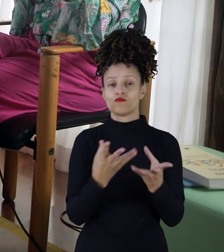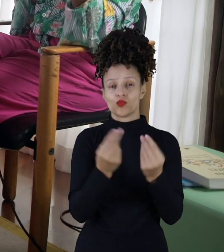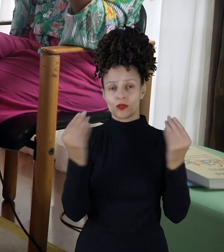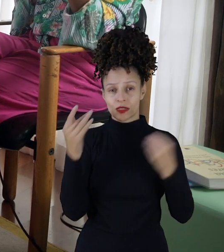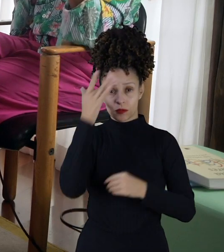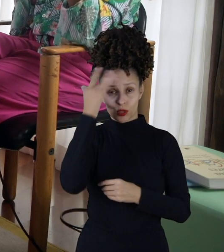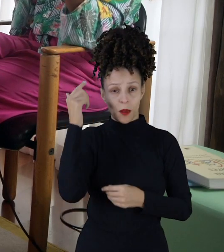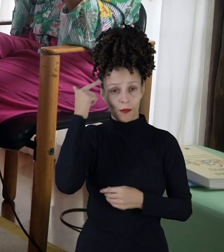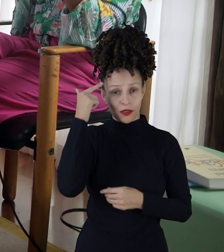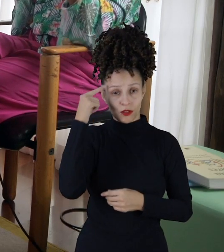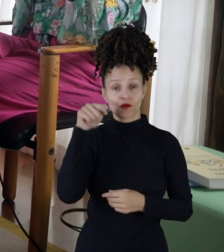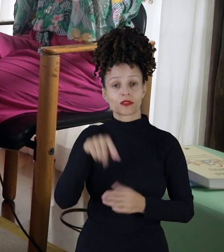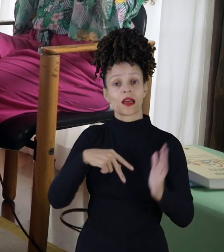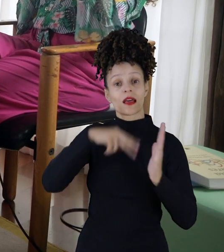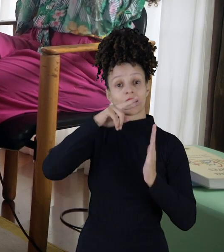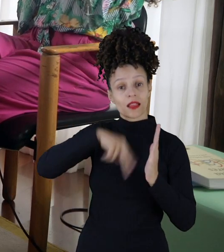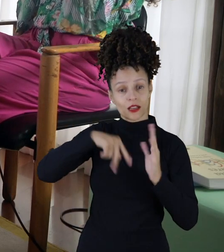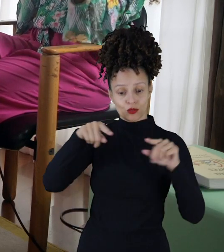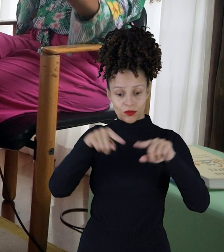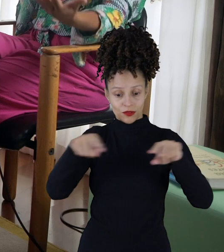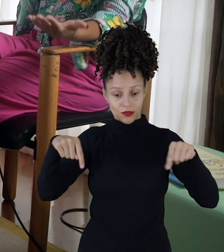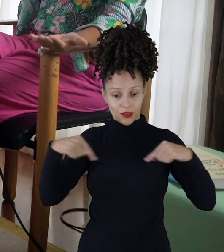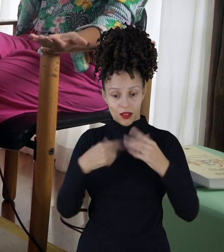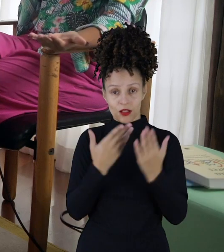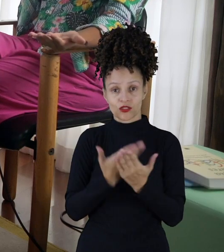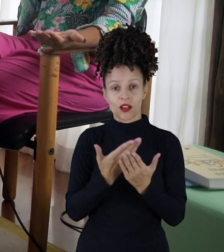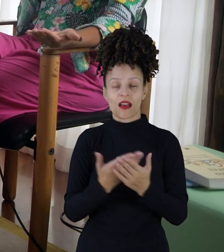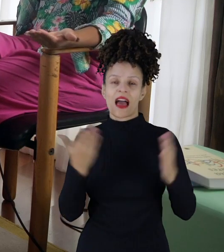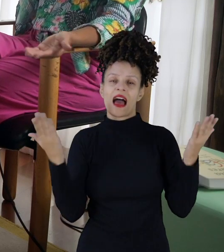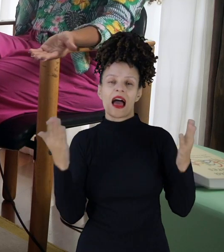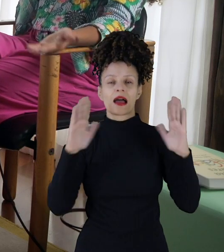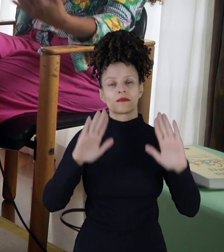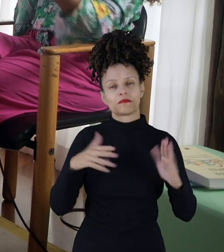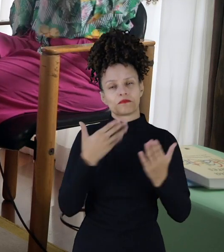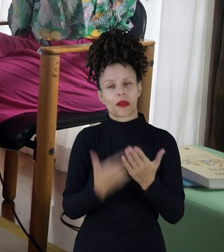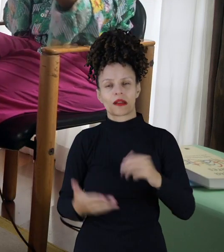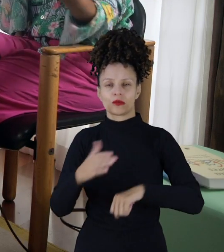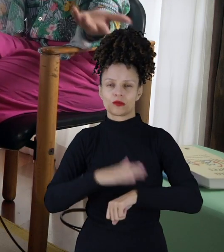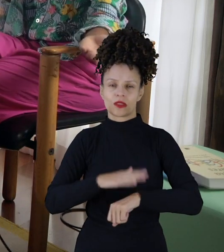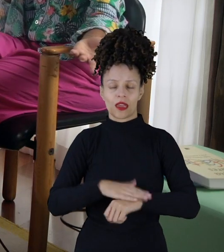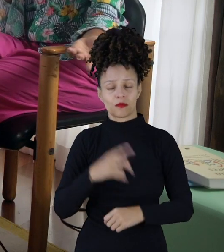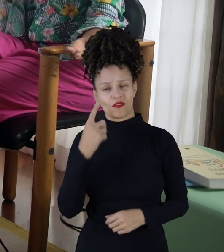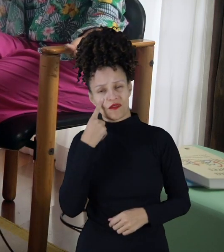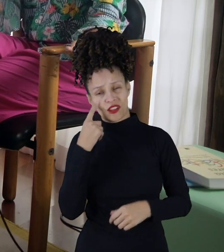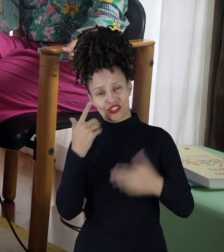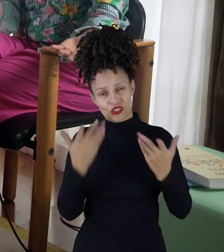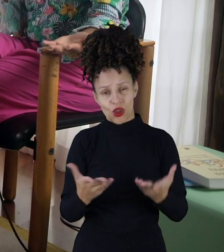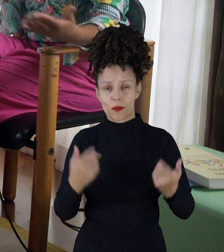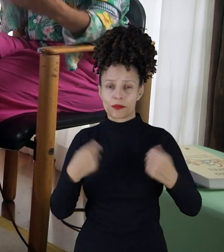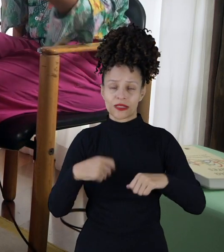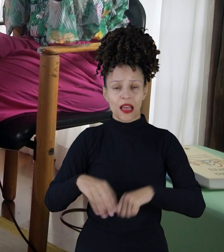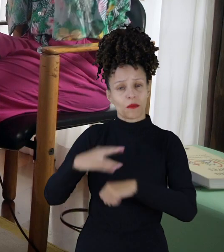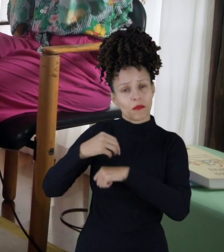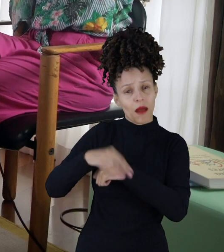muitas pessoas pensam que o fato de você estar lendo em sala de aula, mas você está perdendo tempo. Veja só,